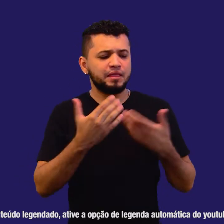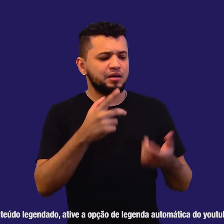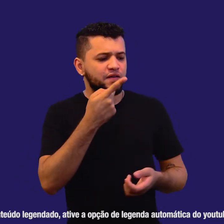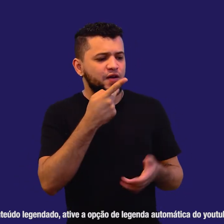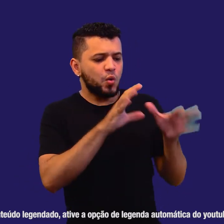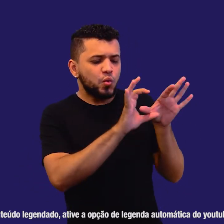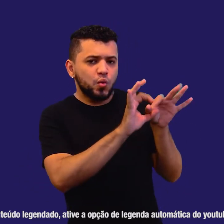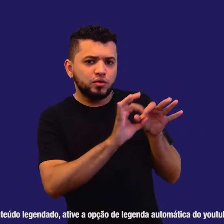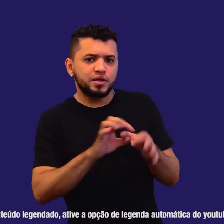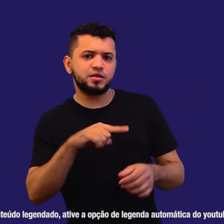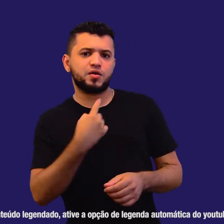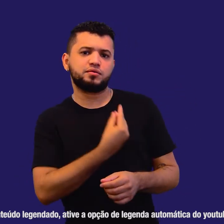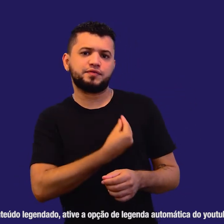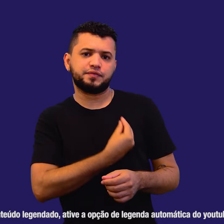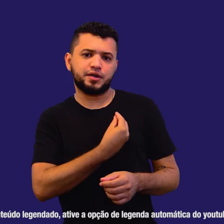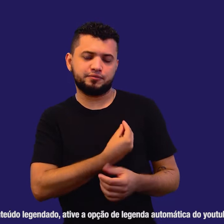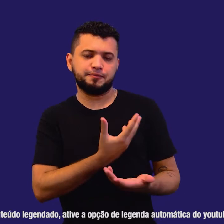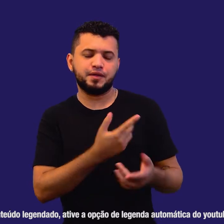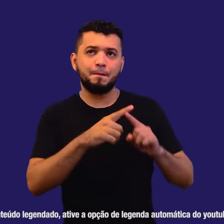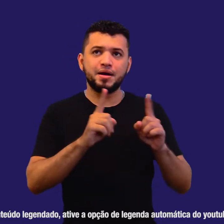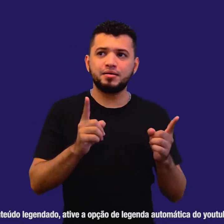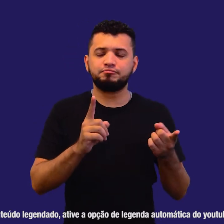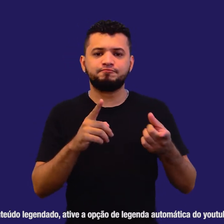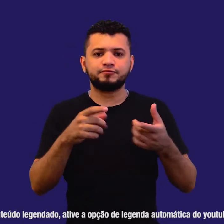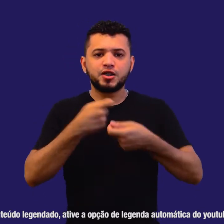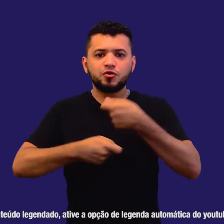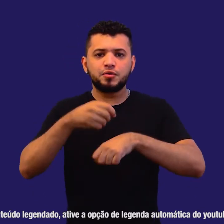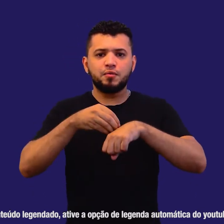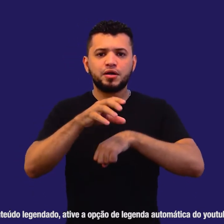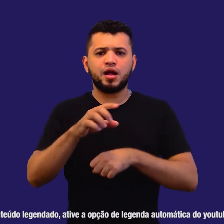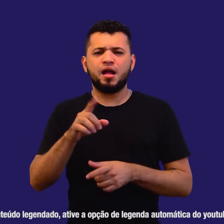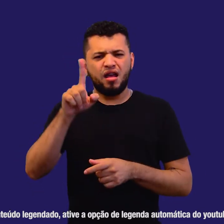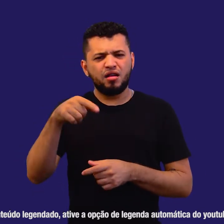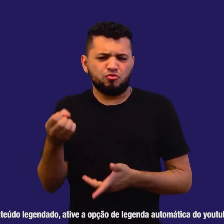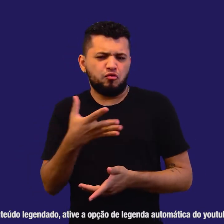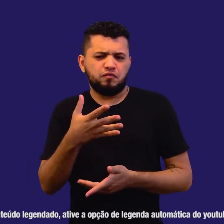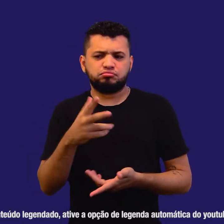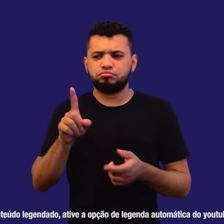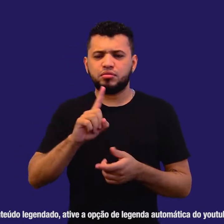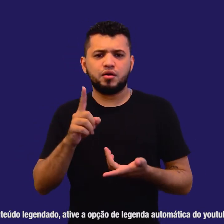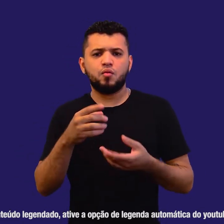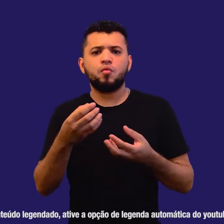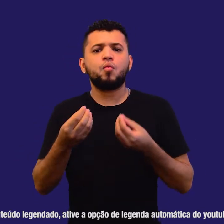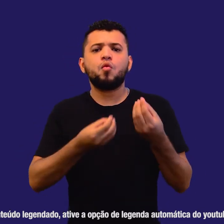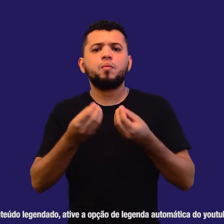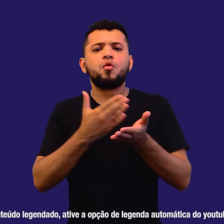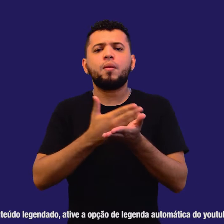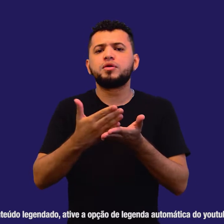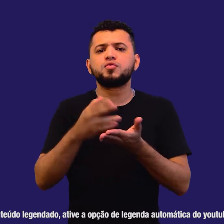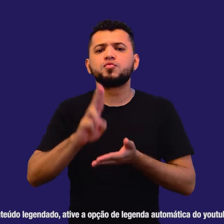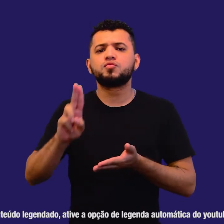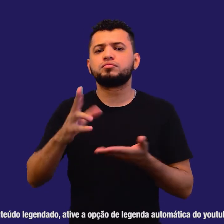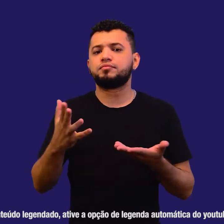contexto que nós estamos vivendo, né? Mas a economia compartilhada não é um conceito tão recente, né? Quando que ela começou mais ou menos a ser